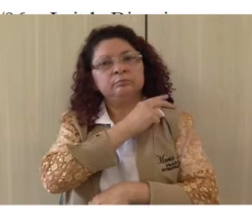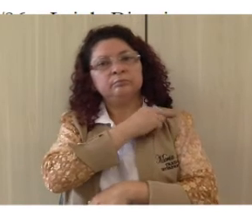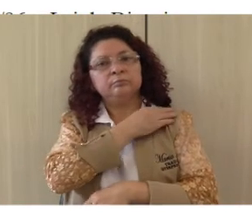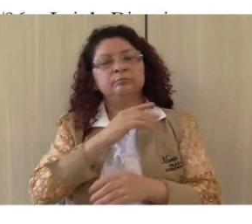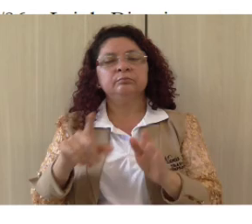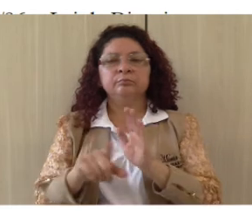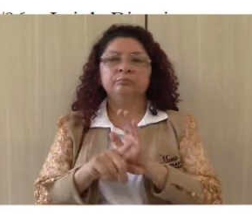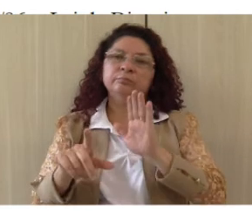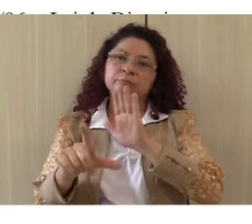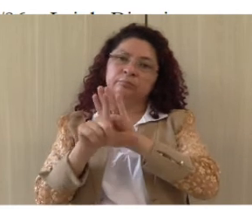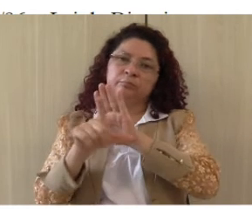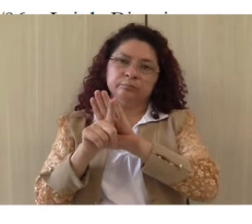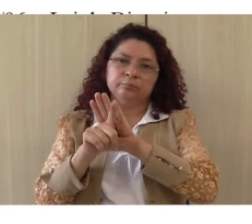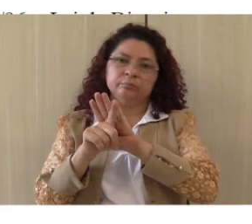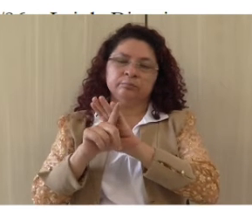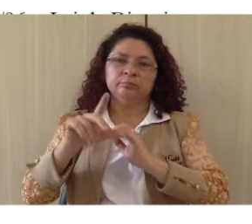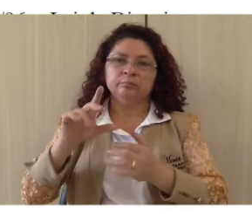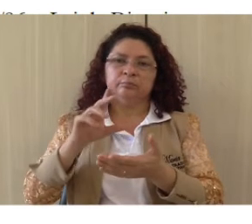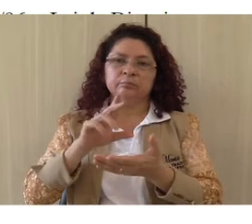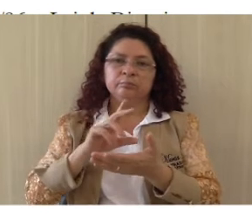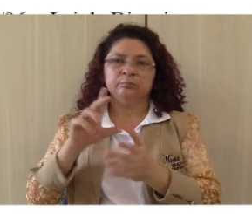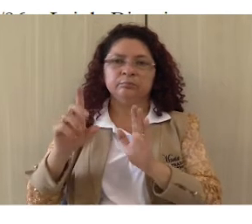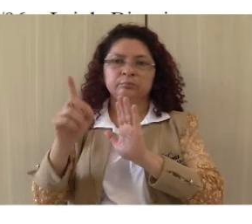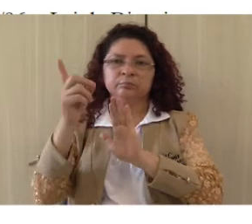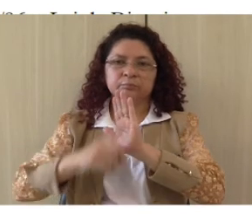nº 7.824, de 2012, alterado pelo Decreto nº